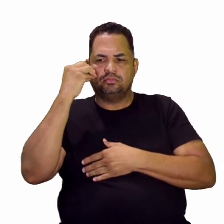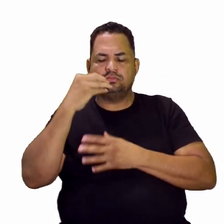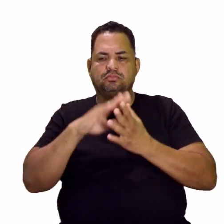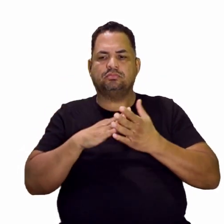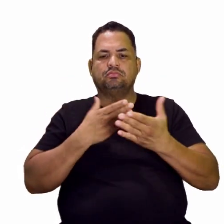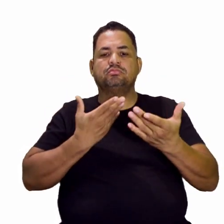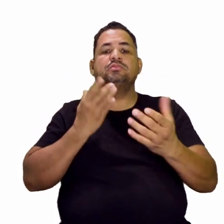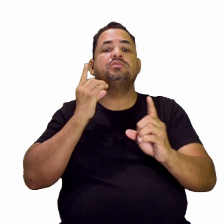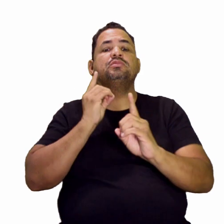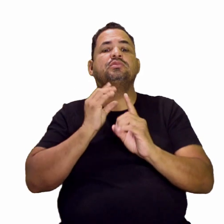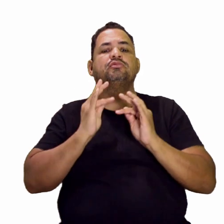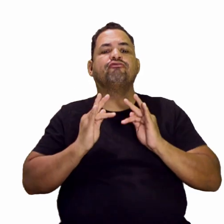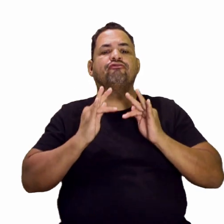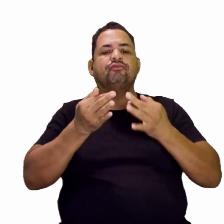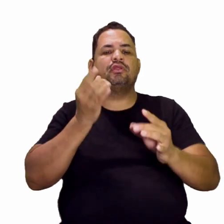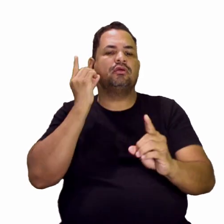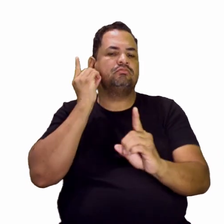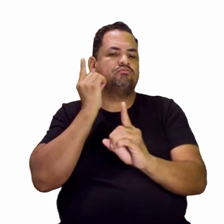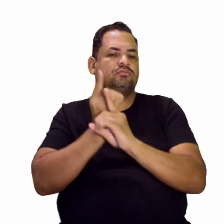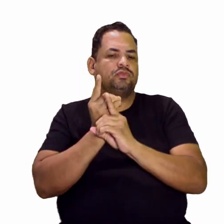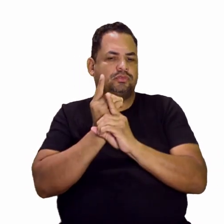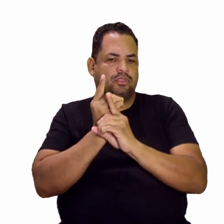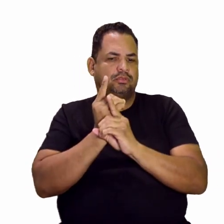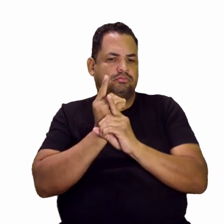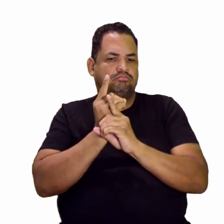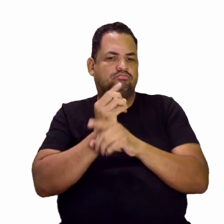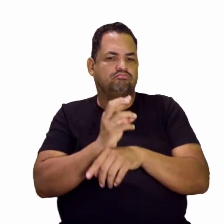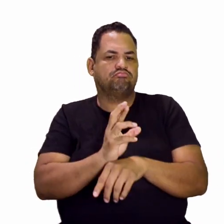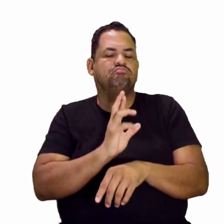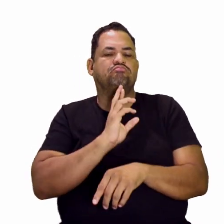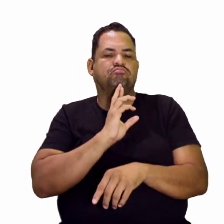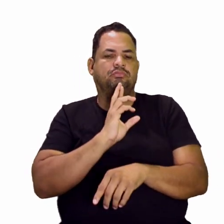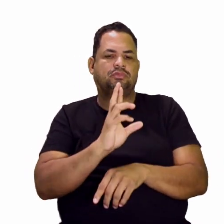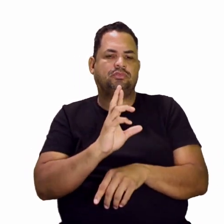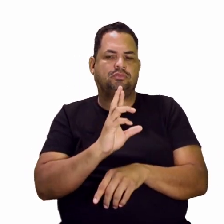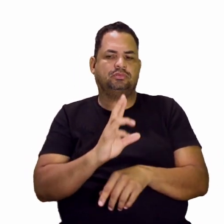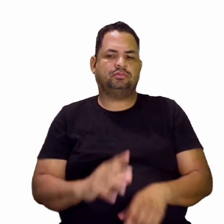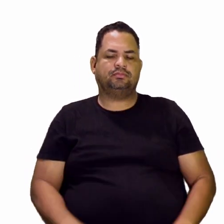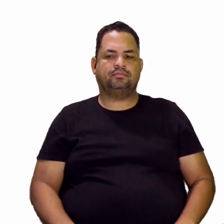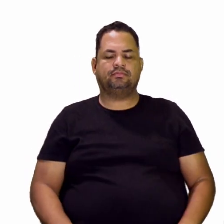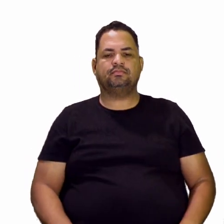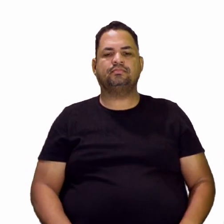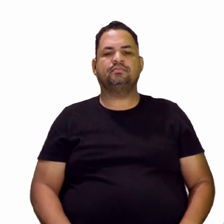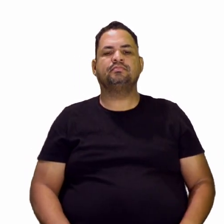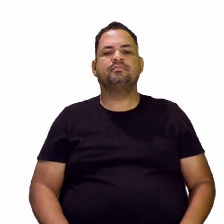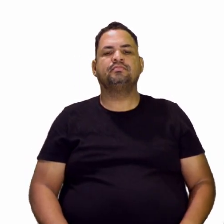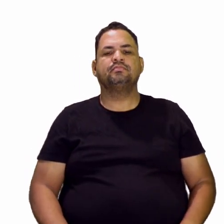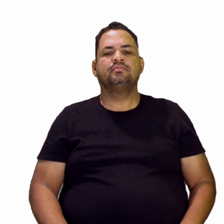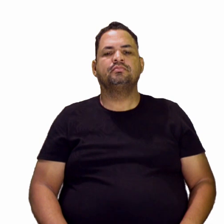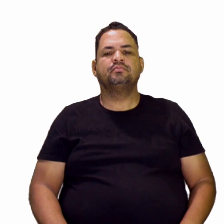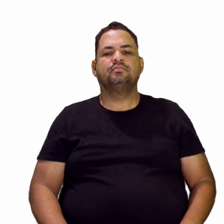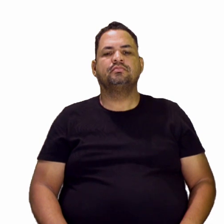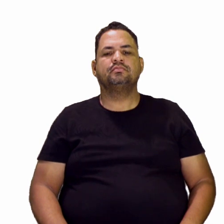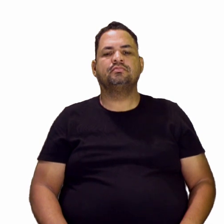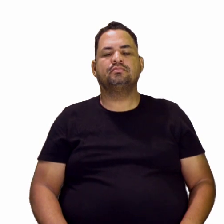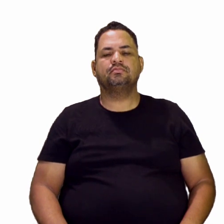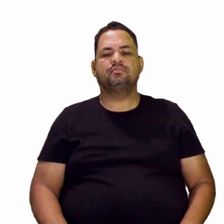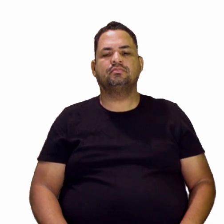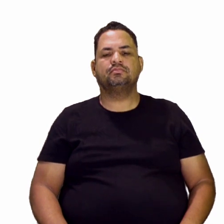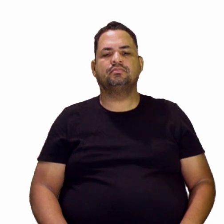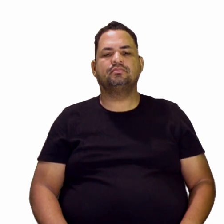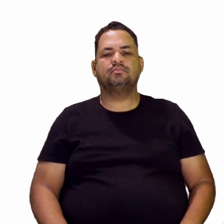vou chegar a um resultado, ok? O resultado, ele vai ser aí